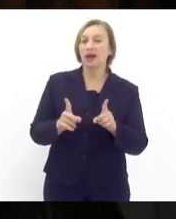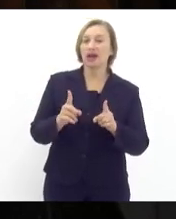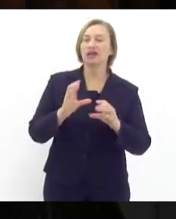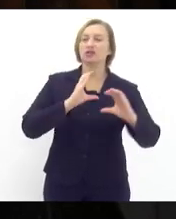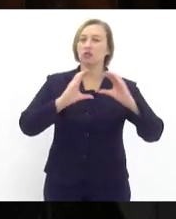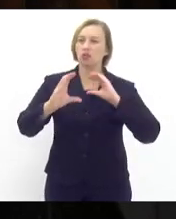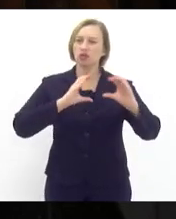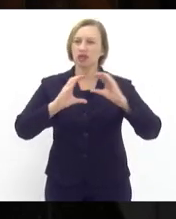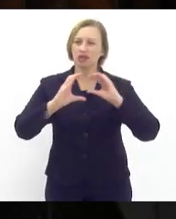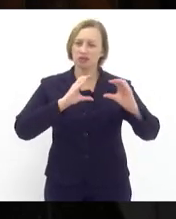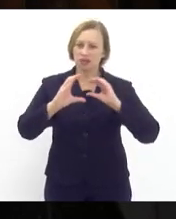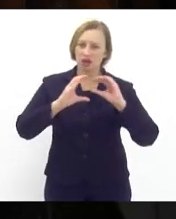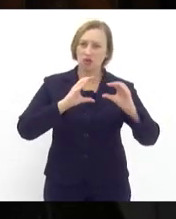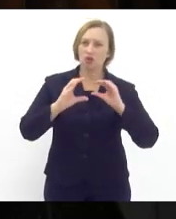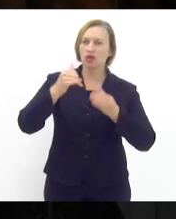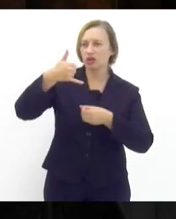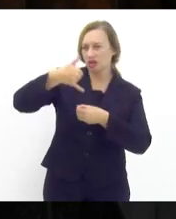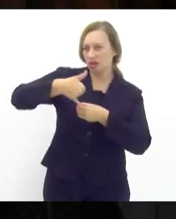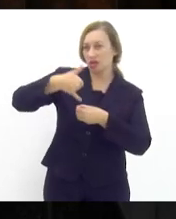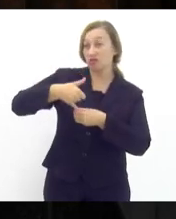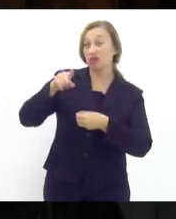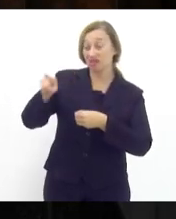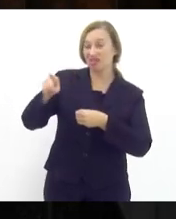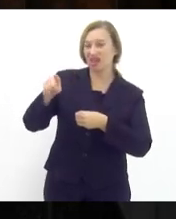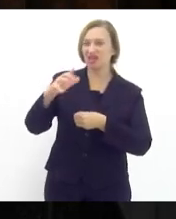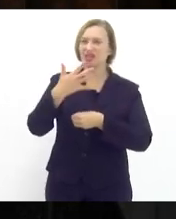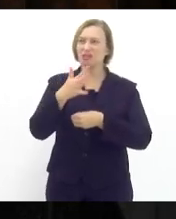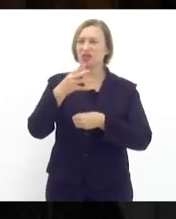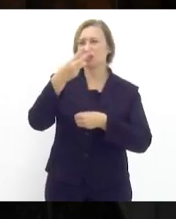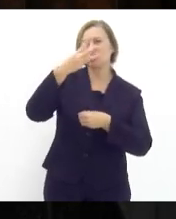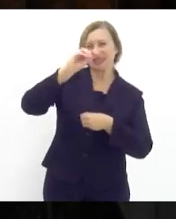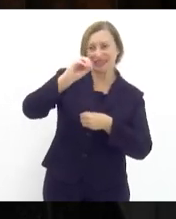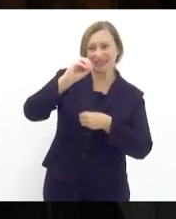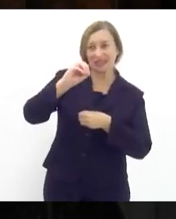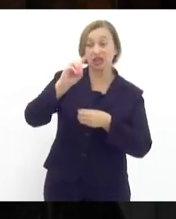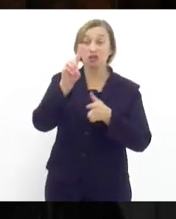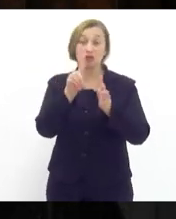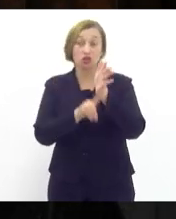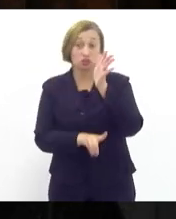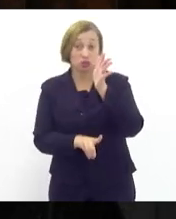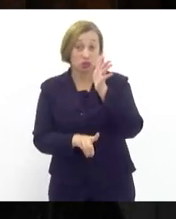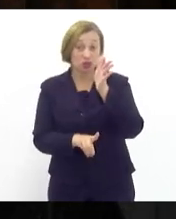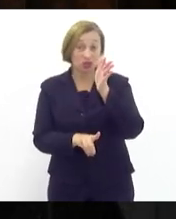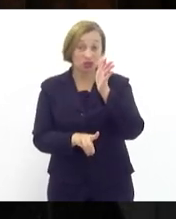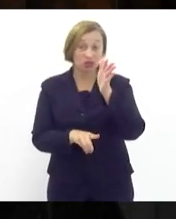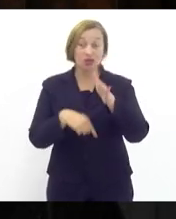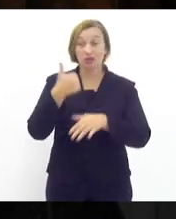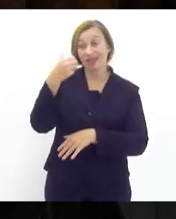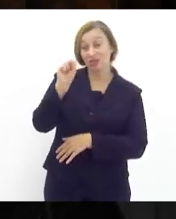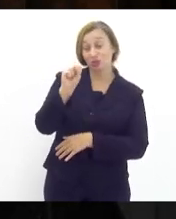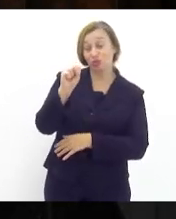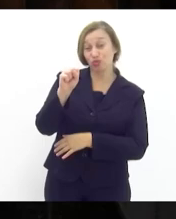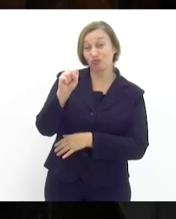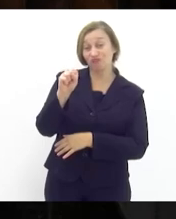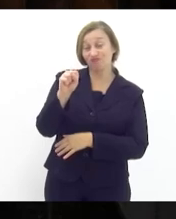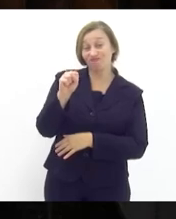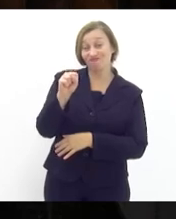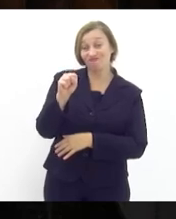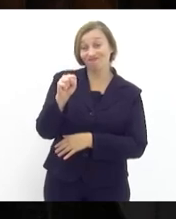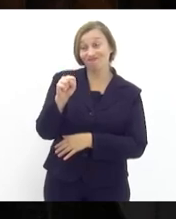e gasolina essa letra tava em torno de 30 e foi reduzida para 18